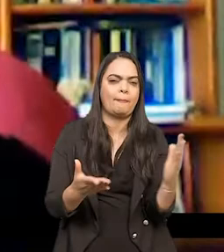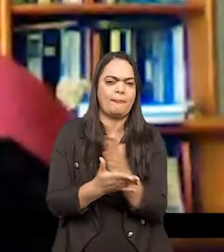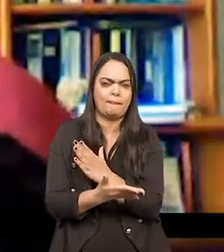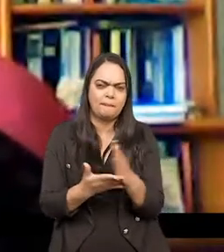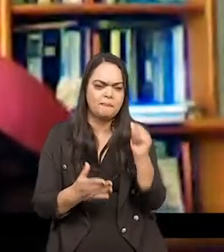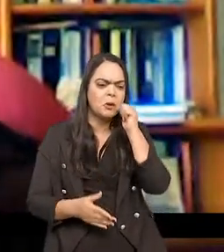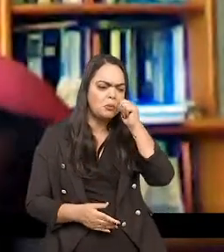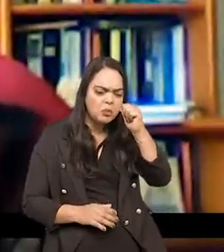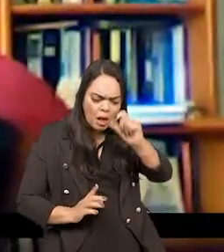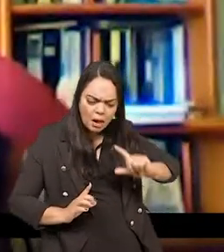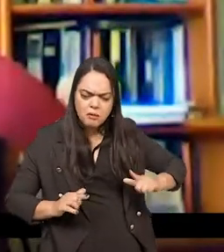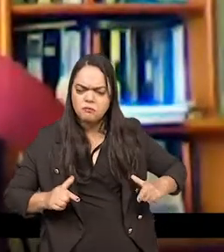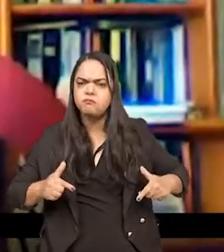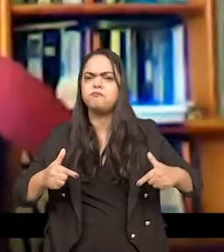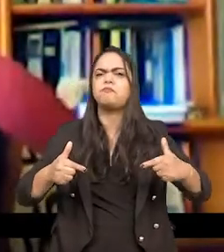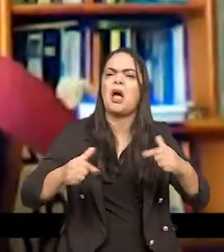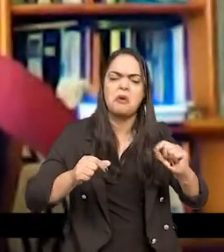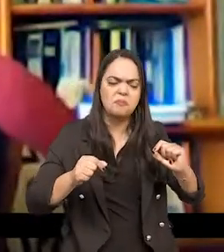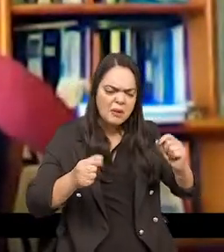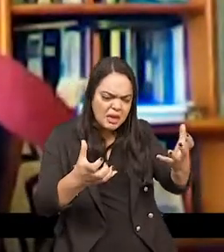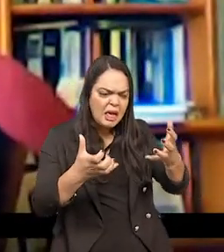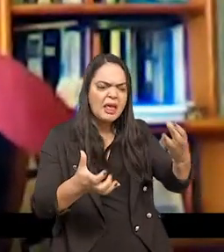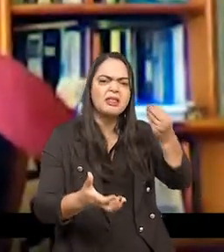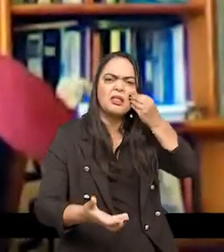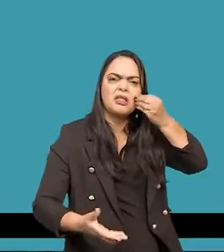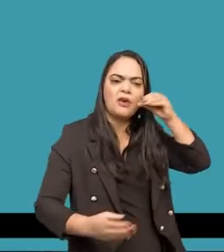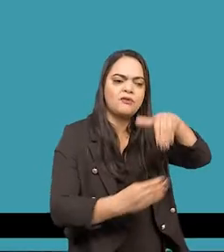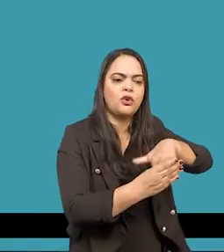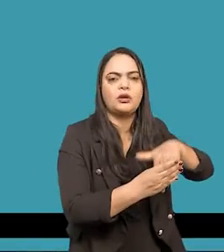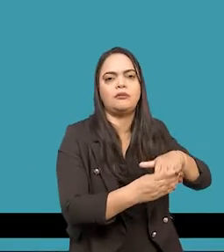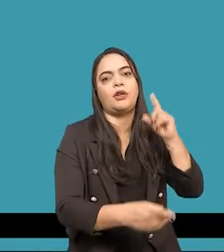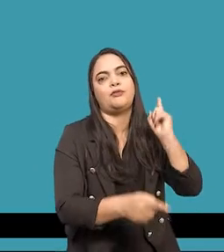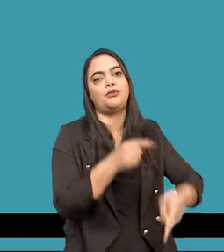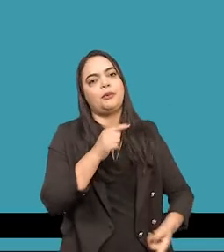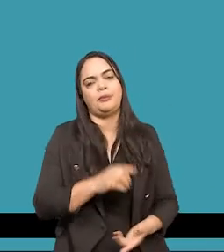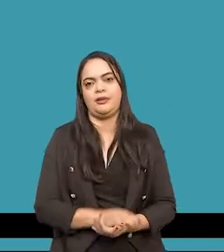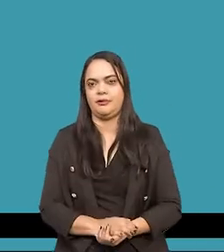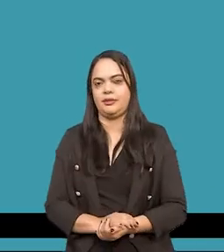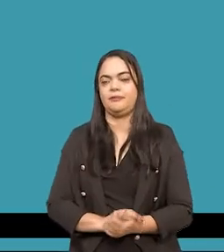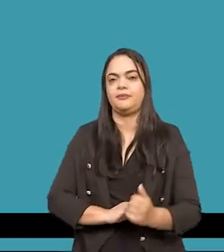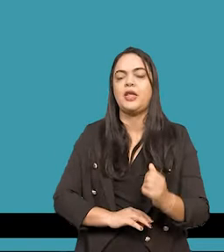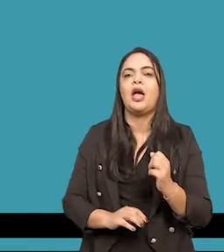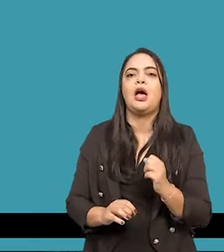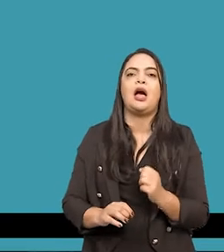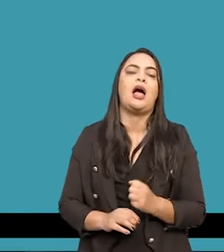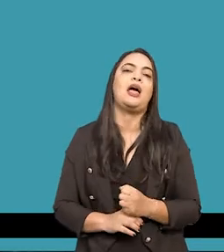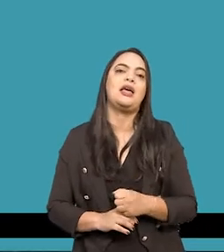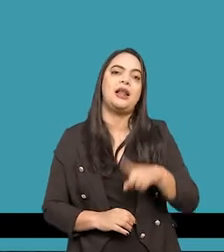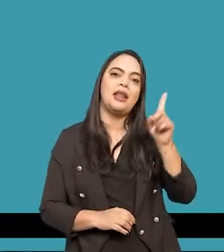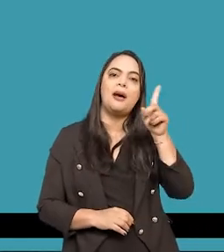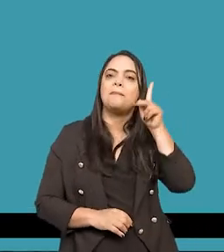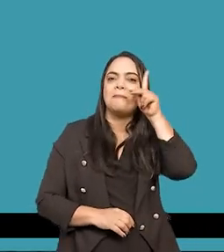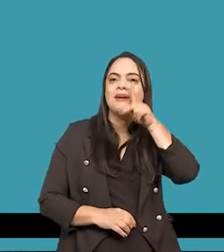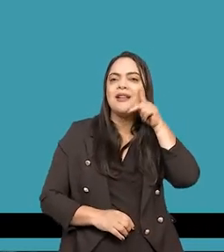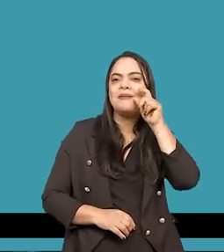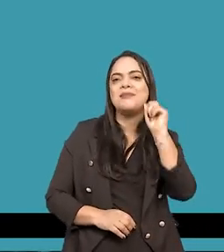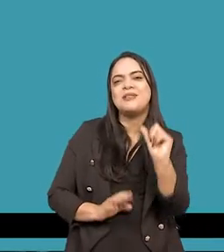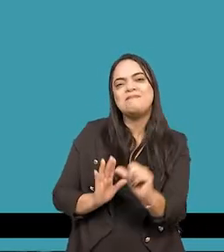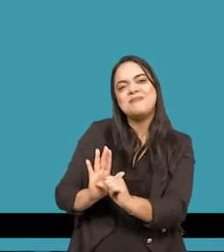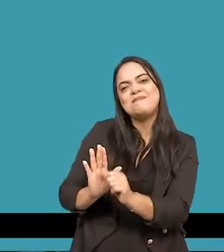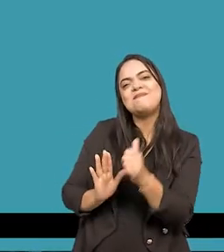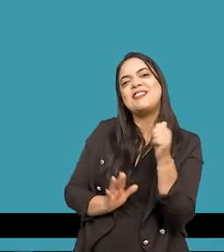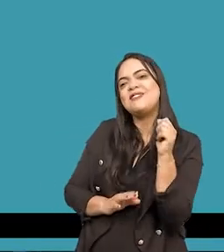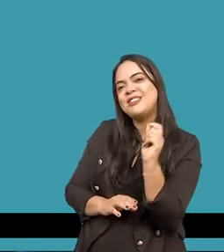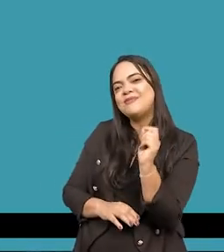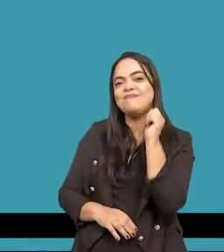tentar votar, não puderam. Se elege a primeira prefeita brasileira lá no sertão da Paraíba, né? Diz que era